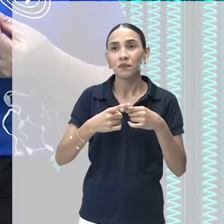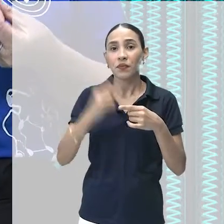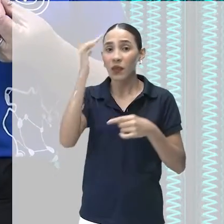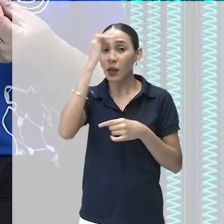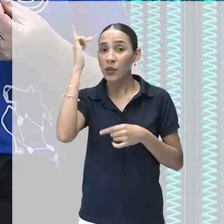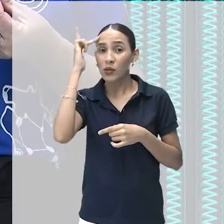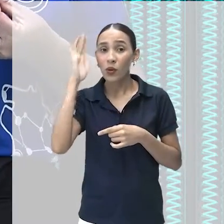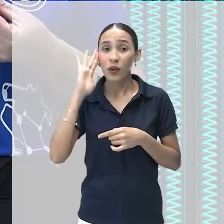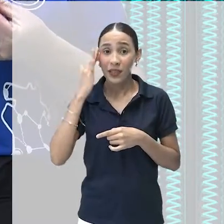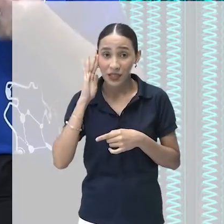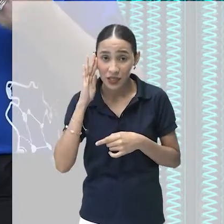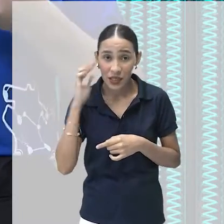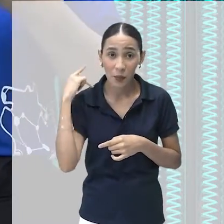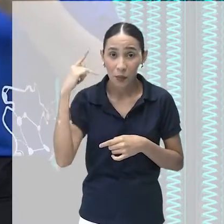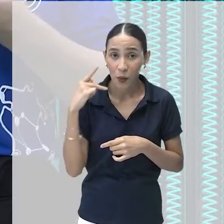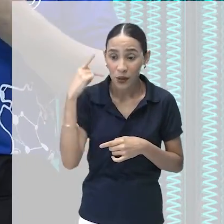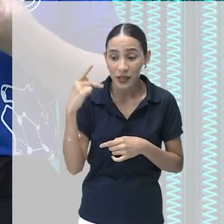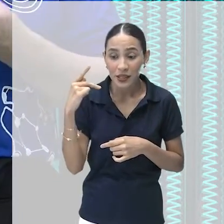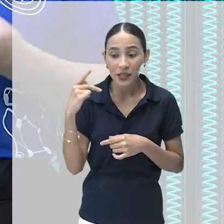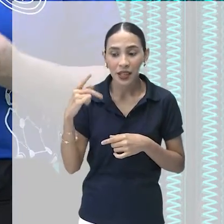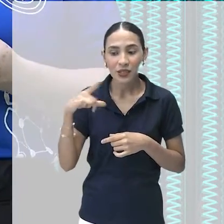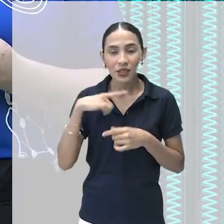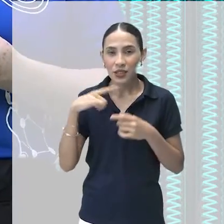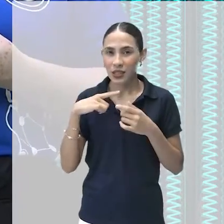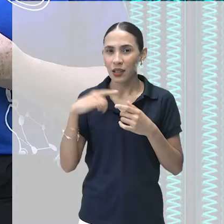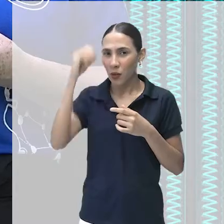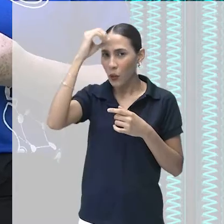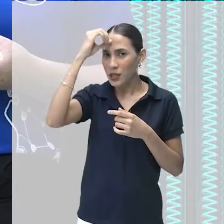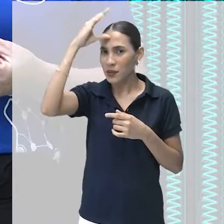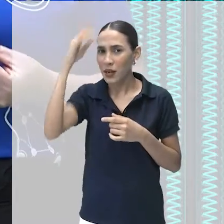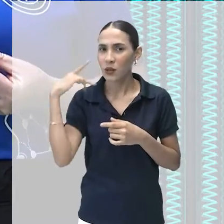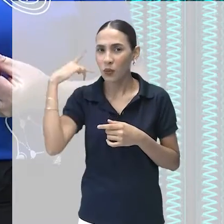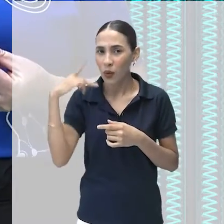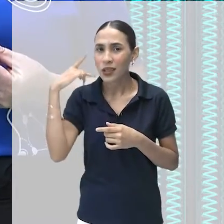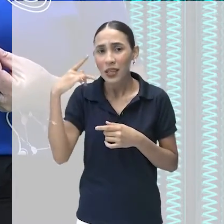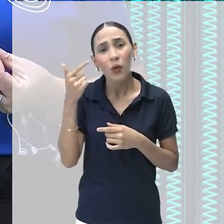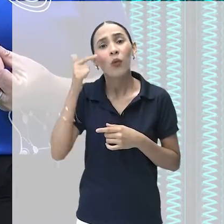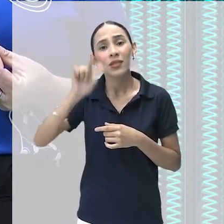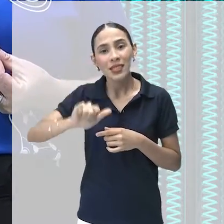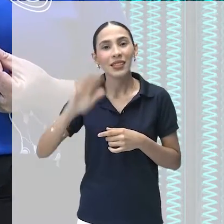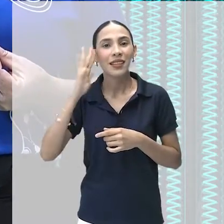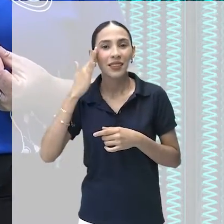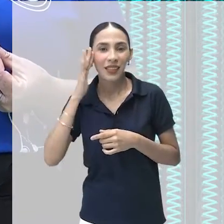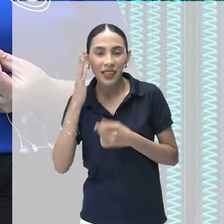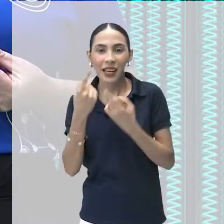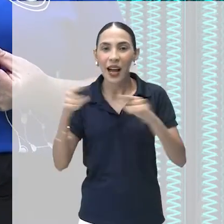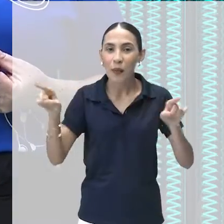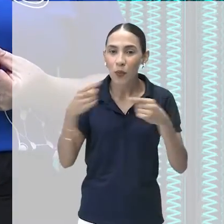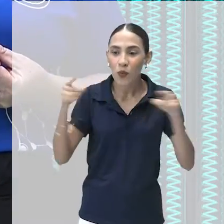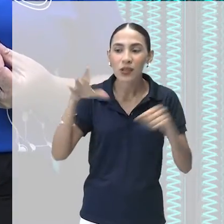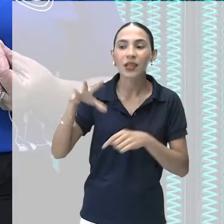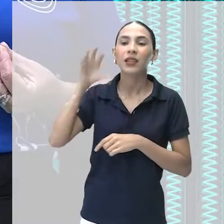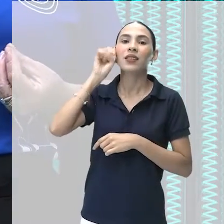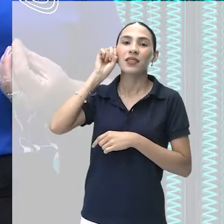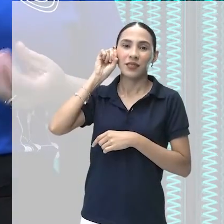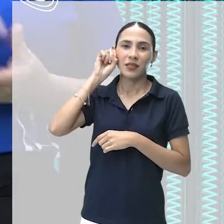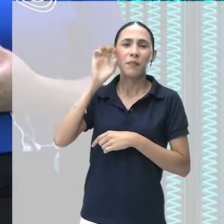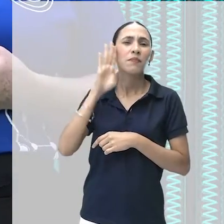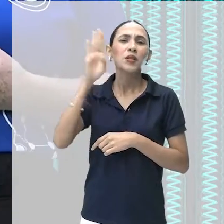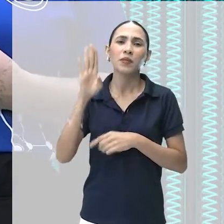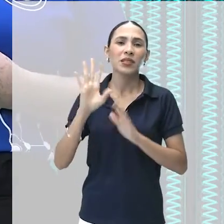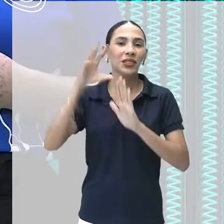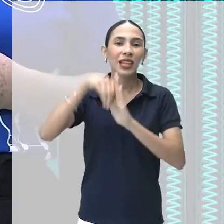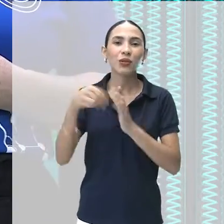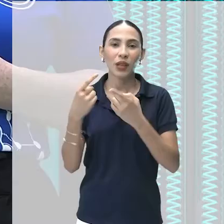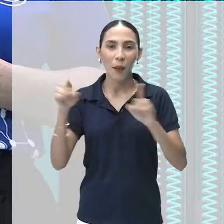entendia de política, quem estava antenado com o que estava acontecendo, conseguia entender e captar a questão da